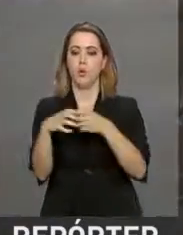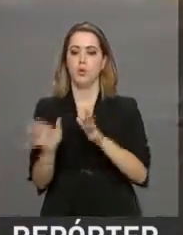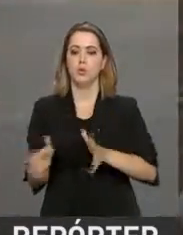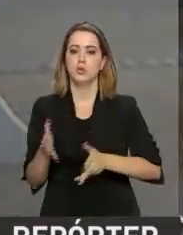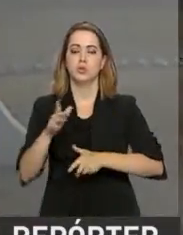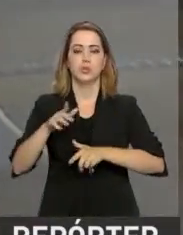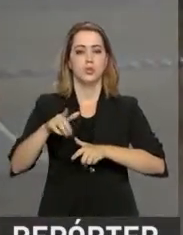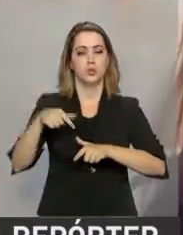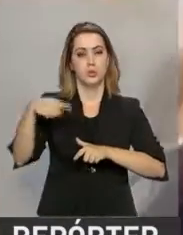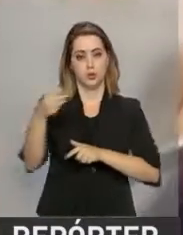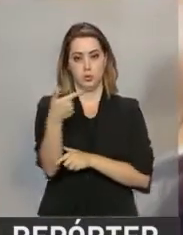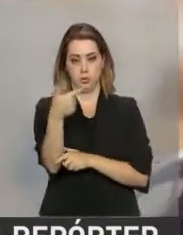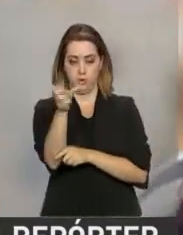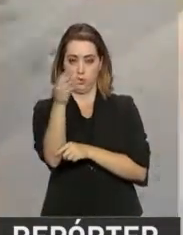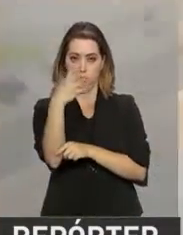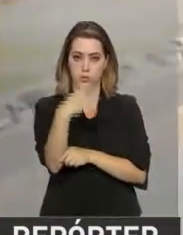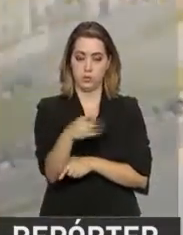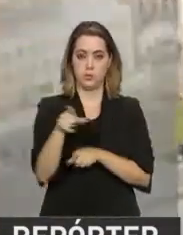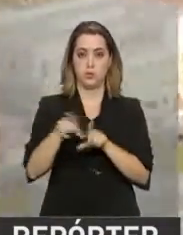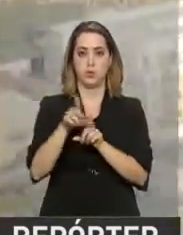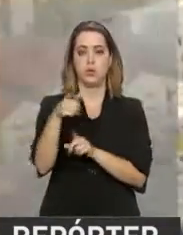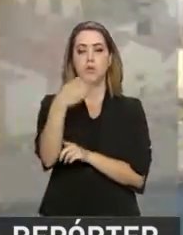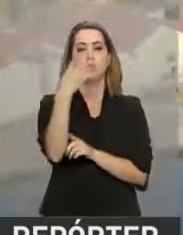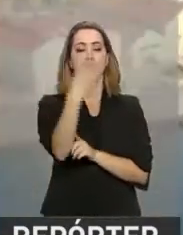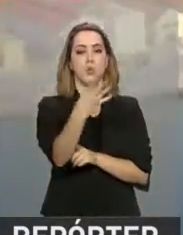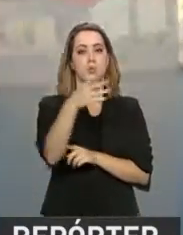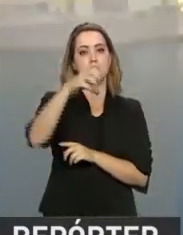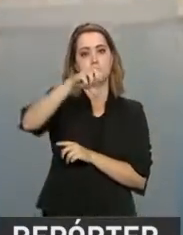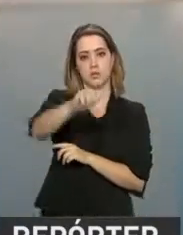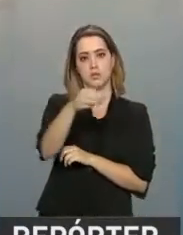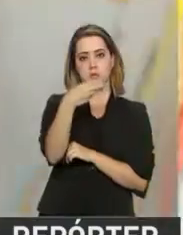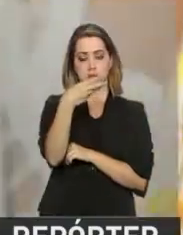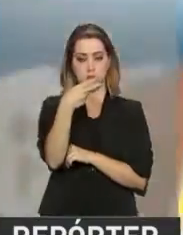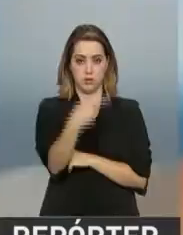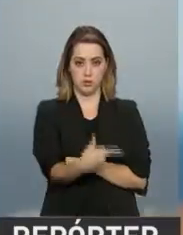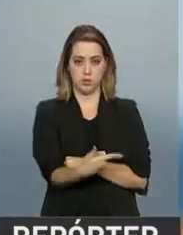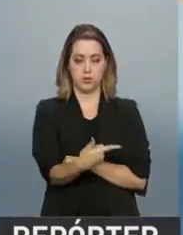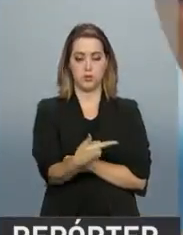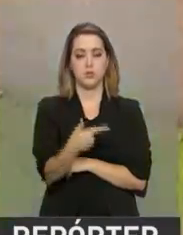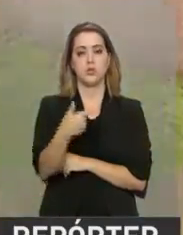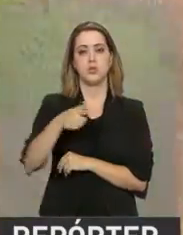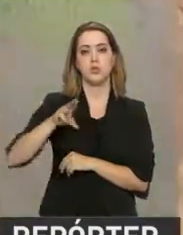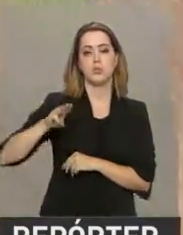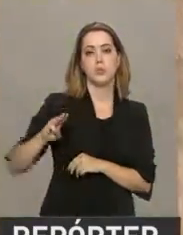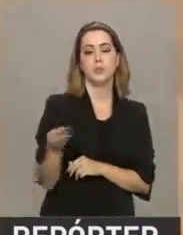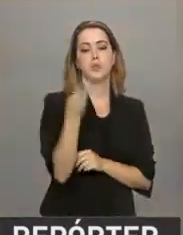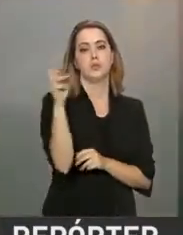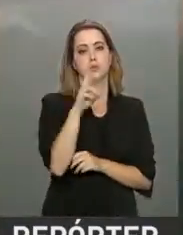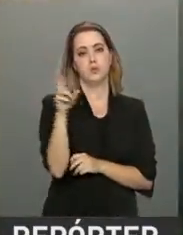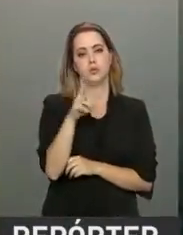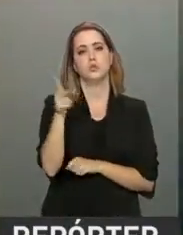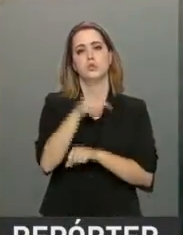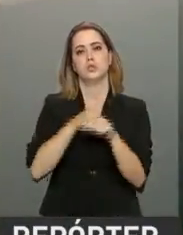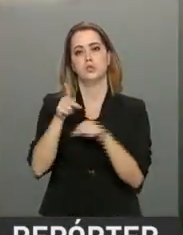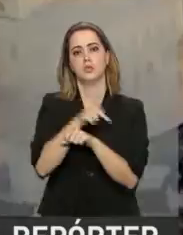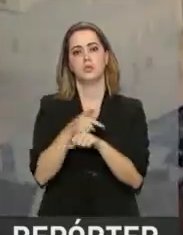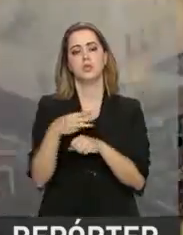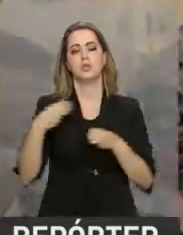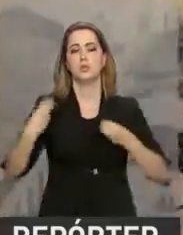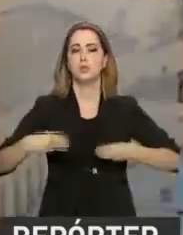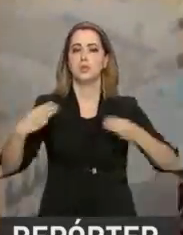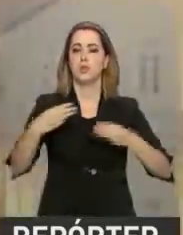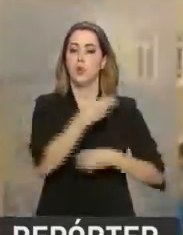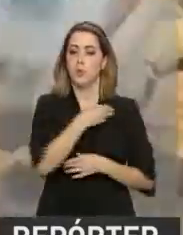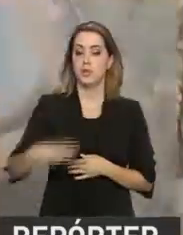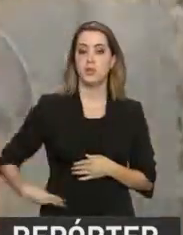por exemplo 492 bilhões de reais no país o novo ministro disse que vai buscar a inovação